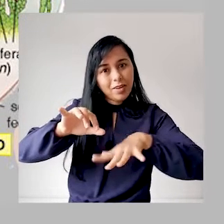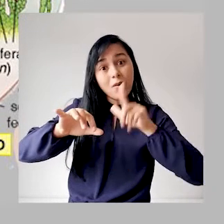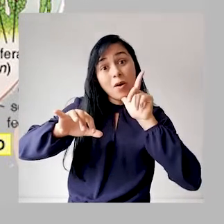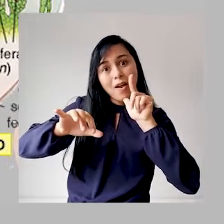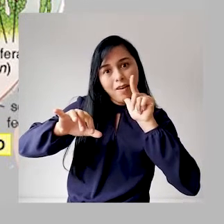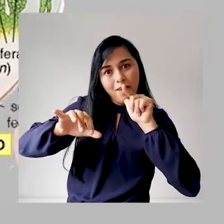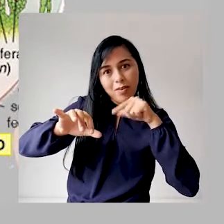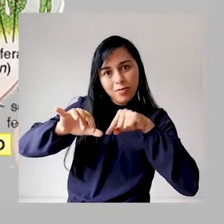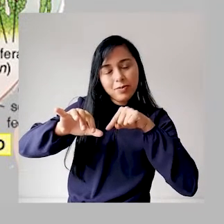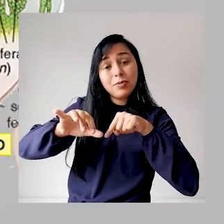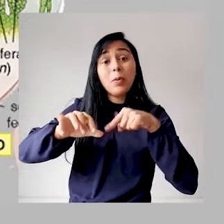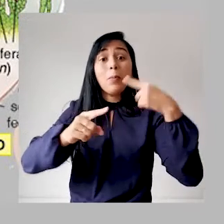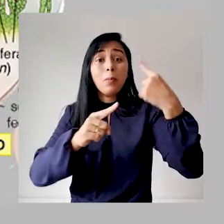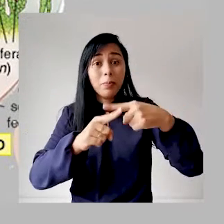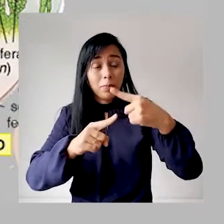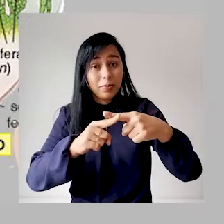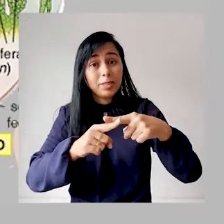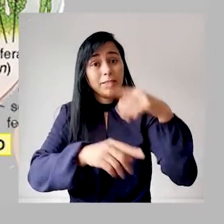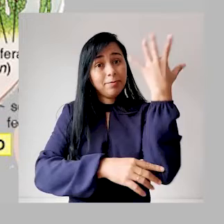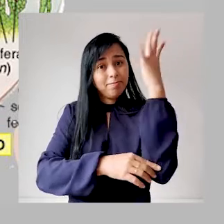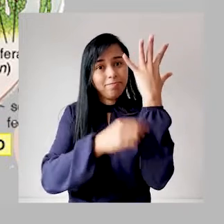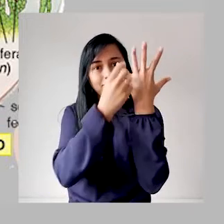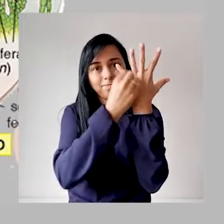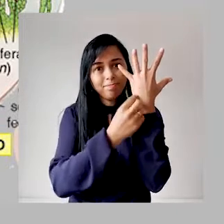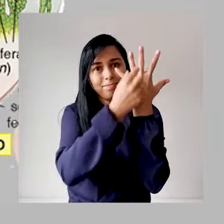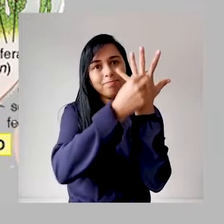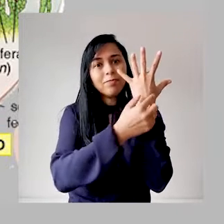seja boa para o seu desenvolvimento,